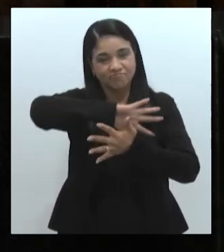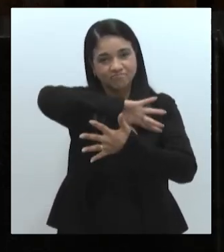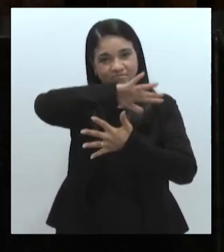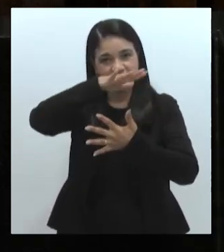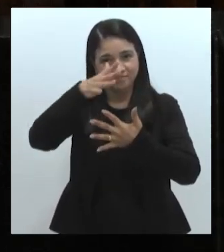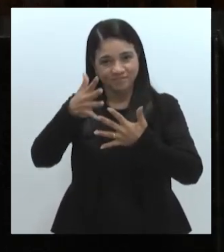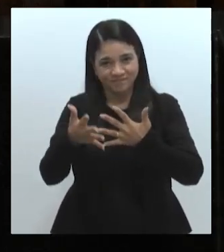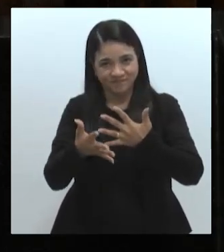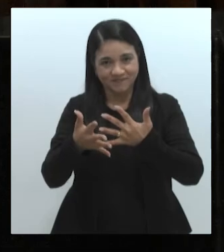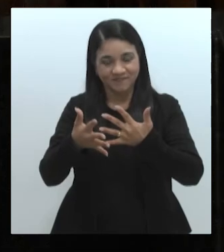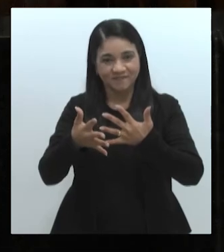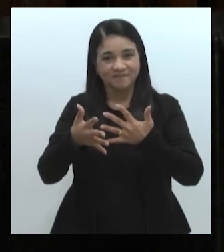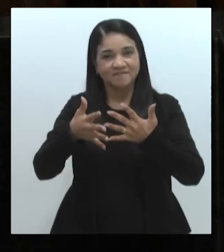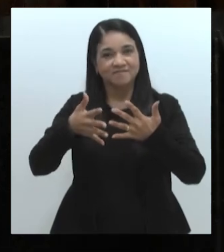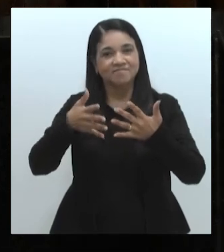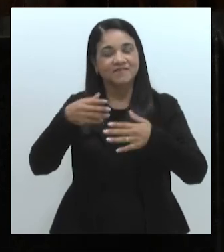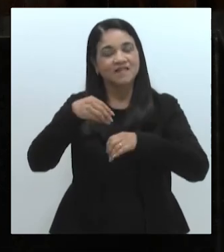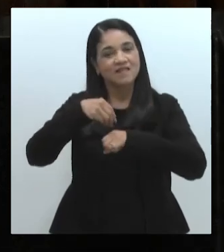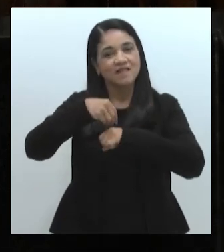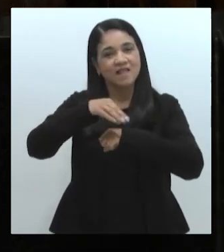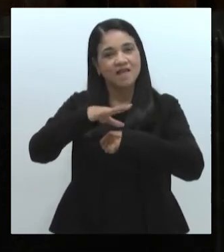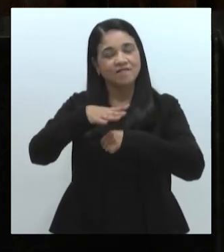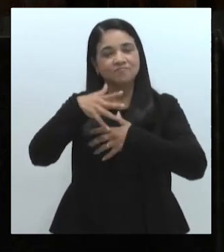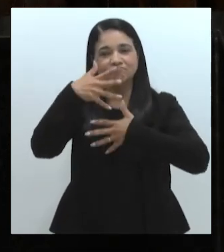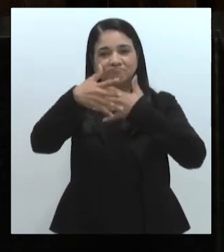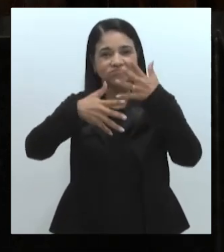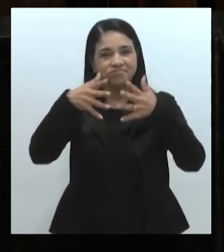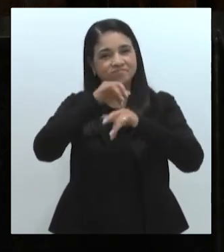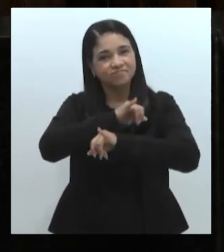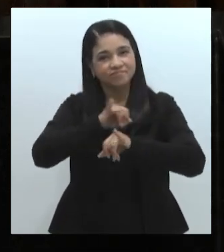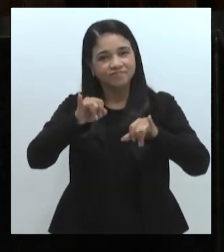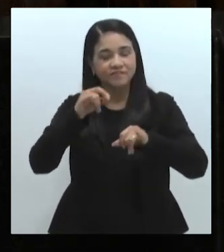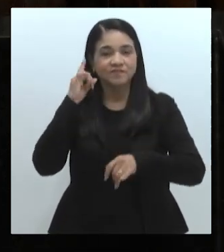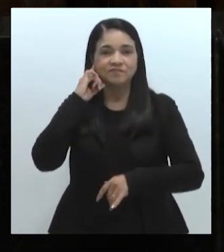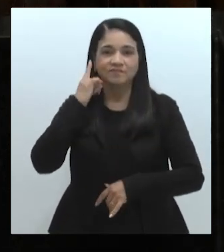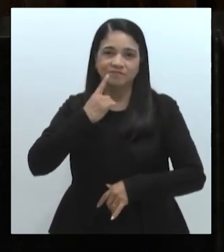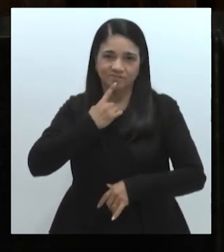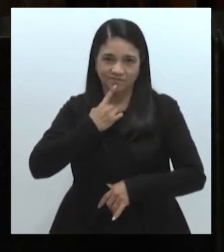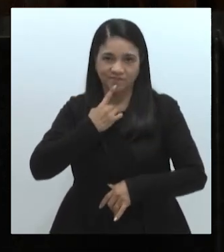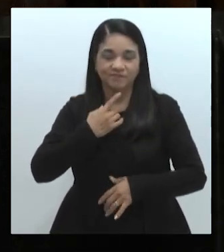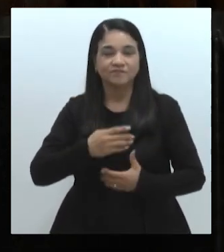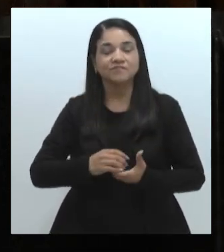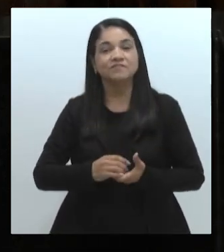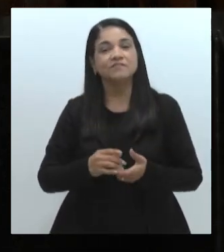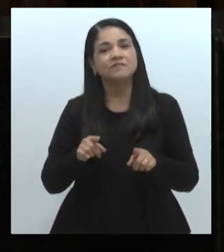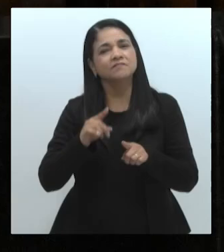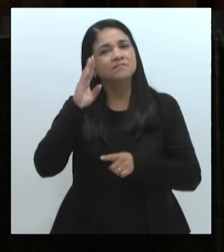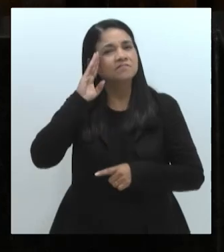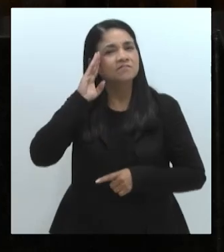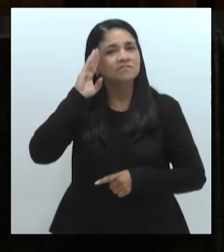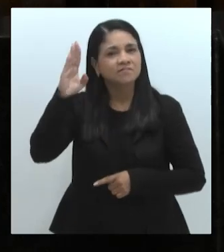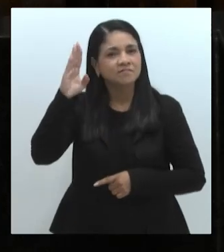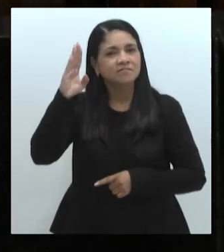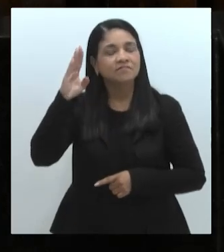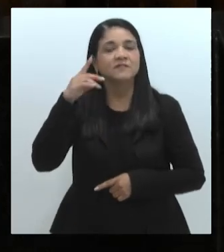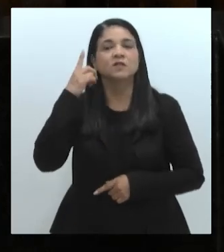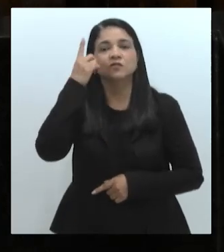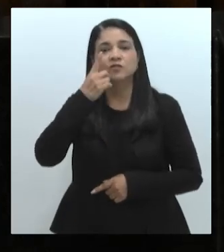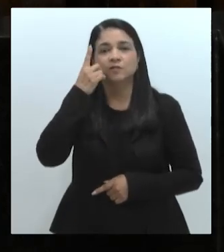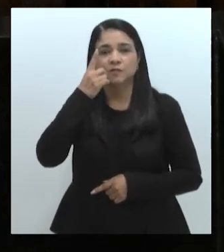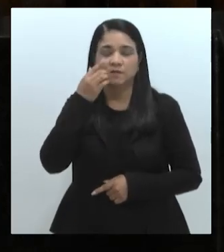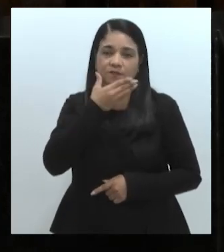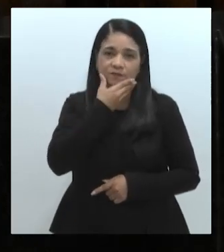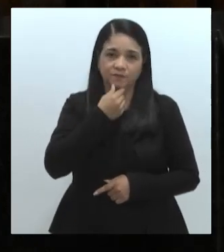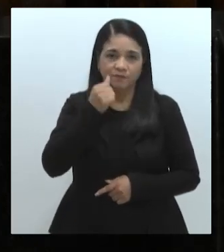de Libras, que leva a nossa voz aos deficientes auditivos, e principalmente as senhoras e senhores deputados